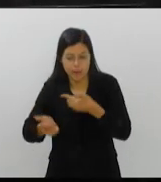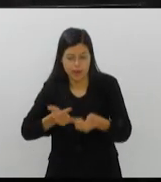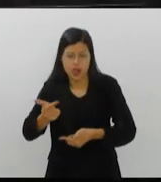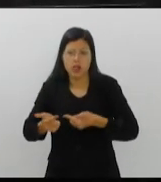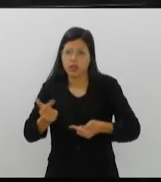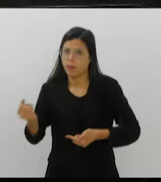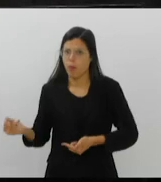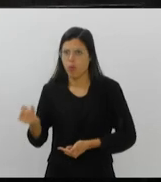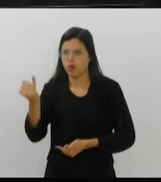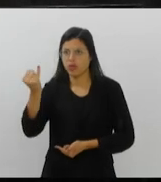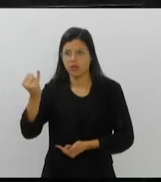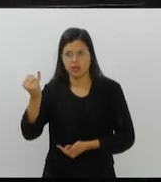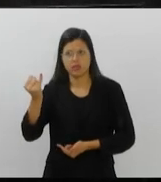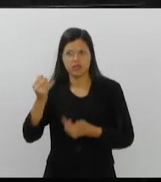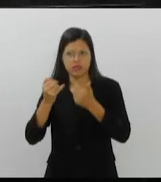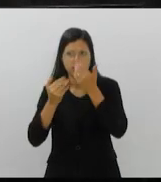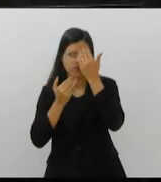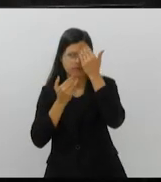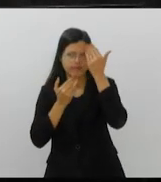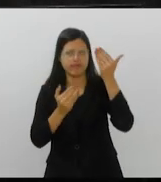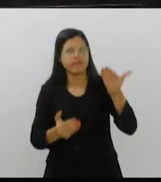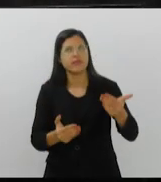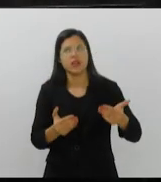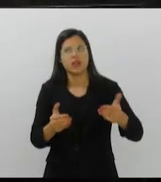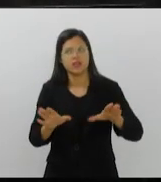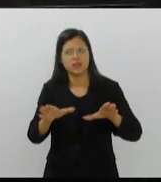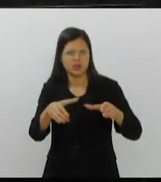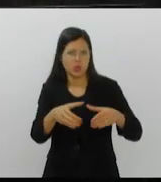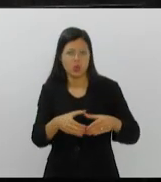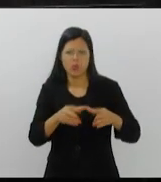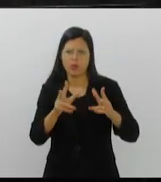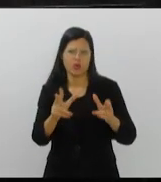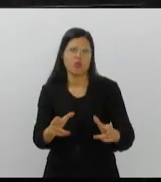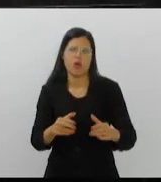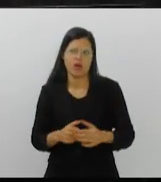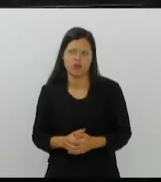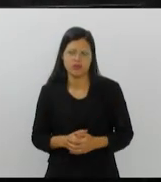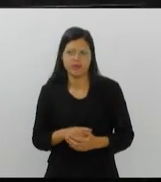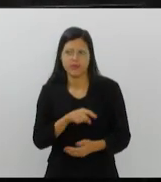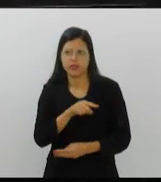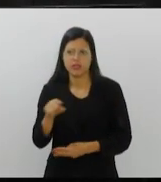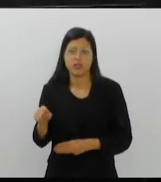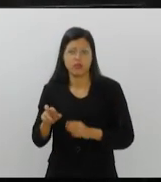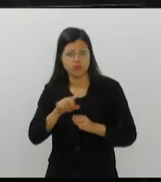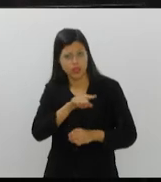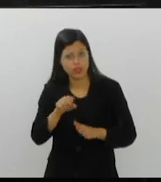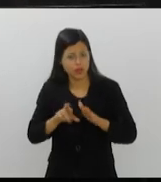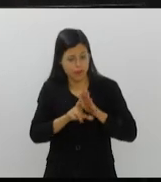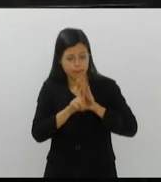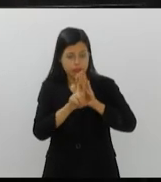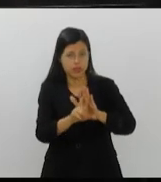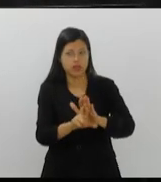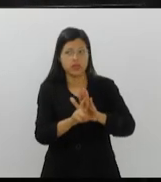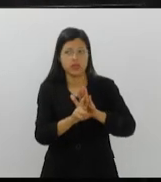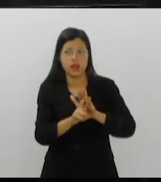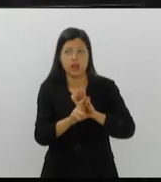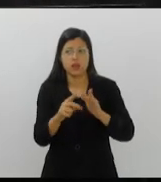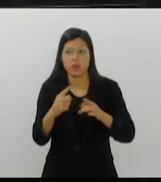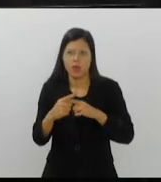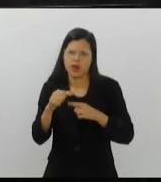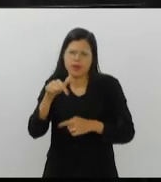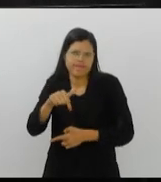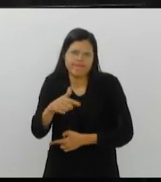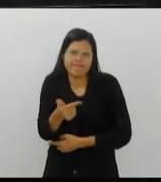valia. Eu sou grato por participar de uma equipe como a de vocês. E sintam-se representados, porque aqui não tem vaga para